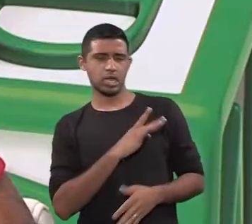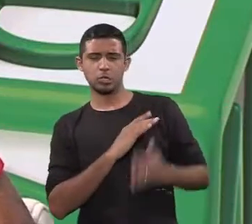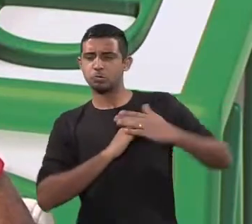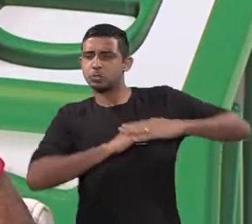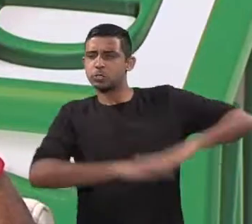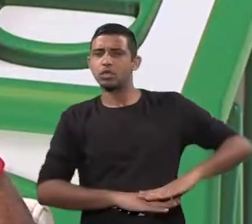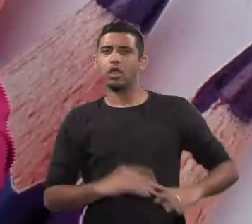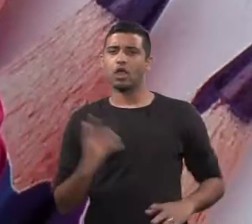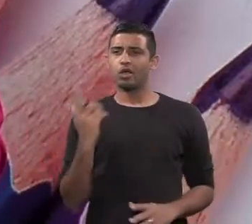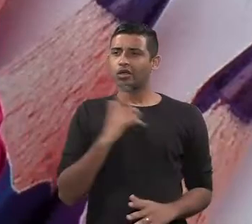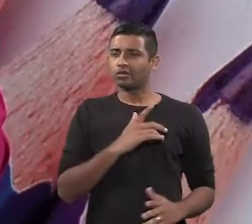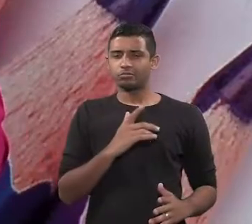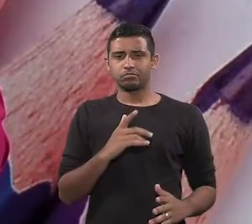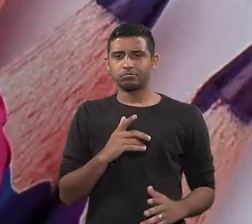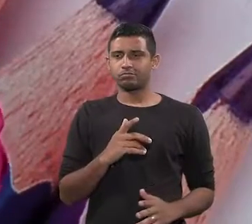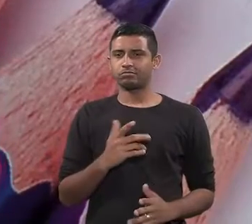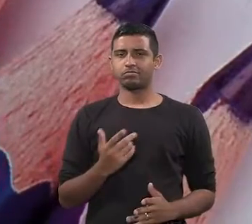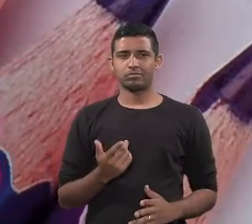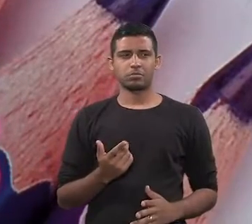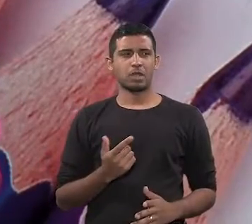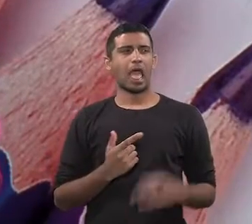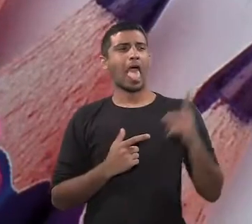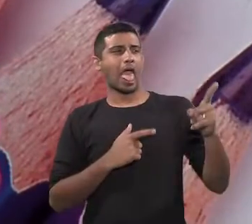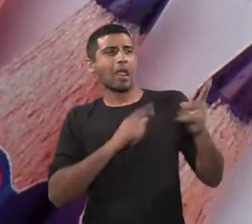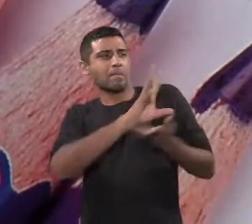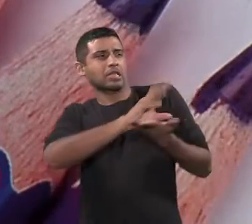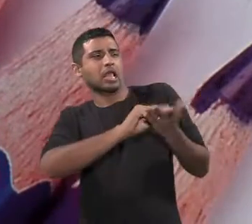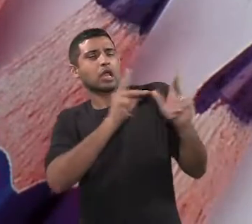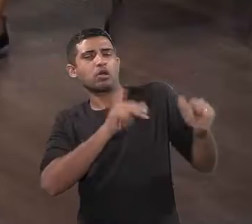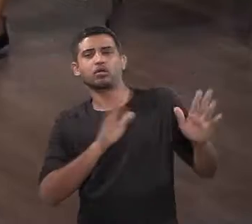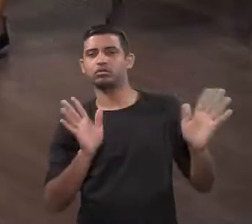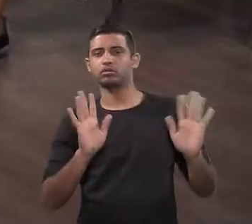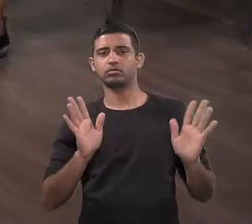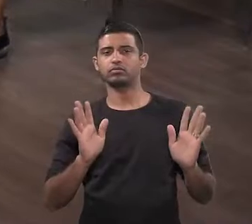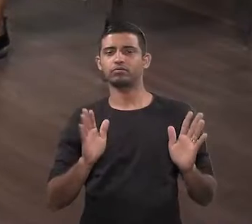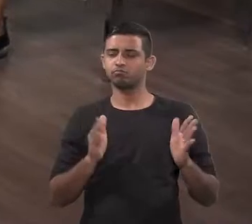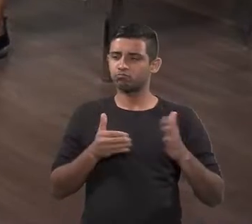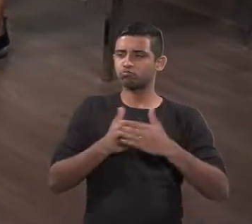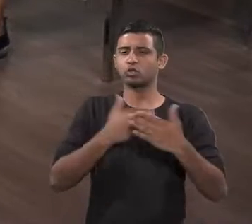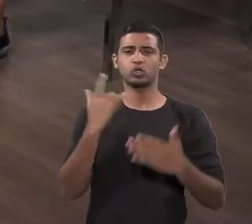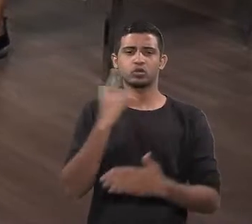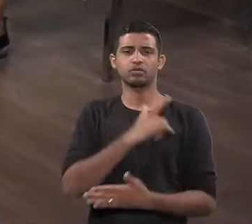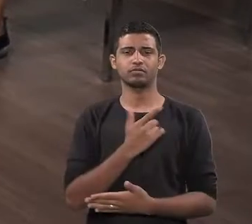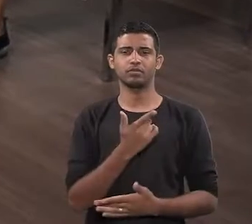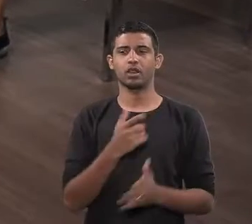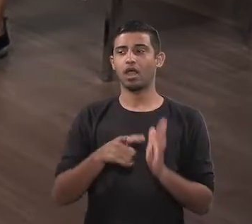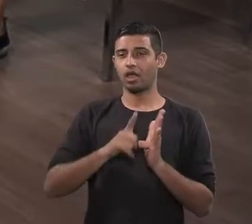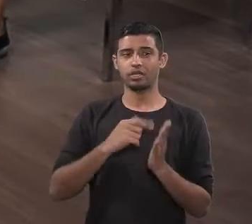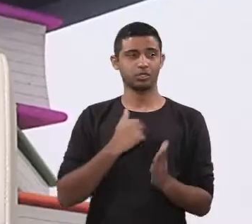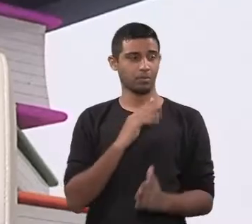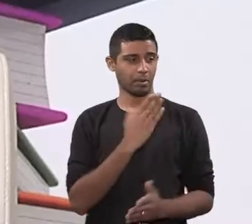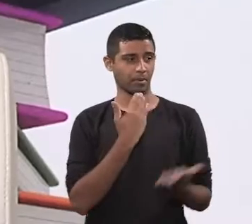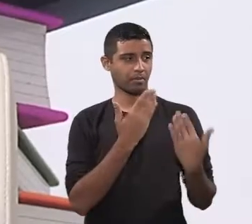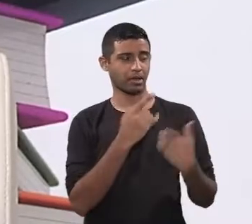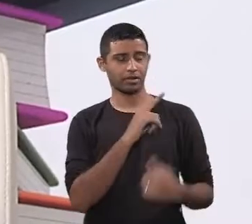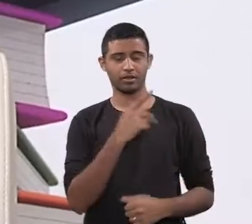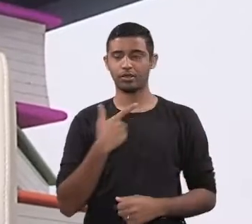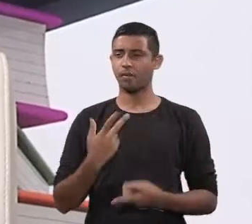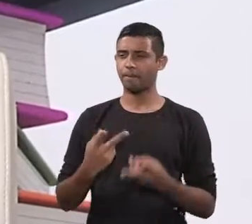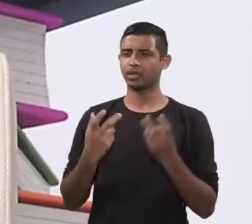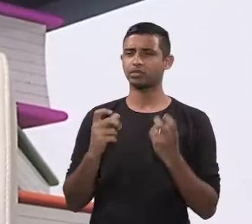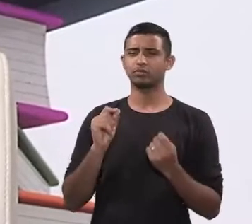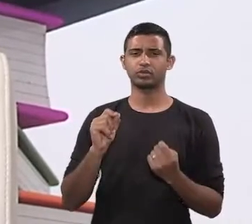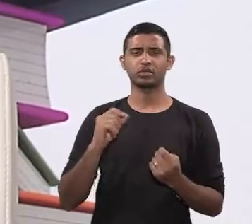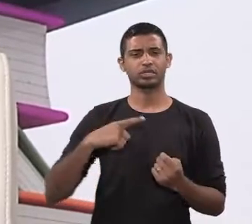medos. Enfrentando isso, né? Enfrentando os medos. Sim, isso que eles estão falando, eu estava até conversando com eles anteriormente, e eu